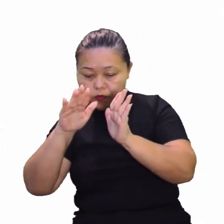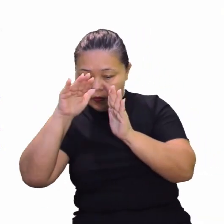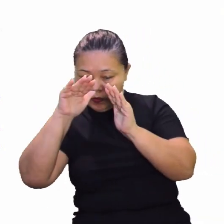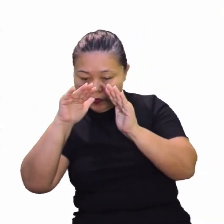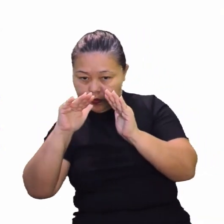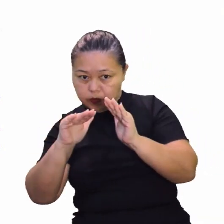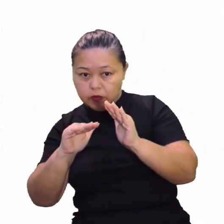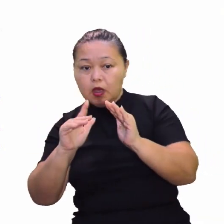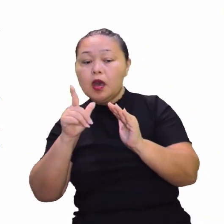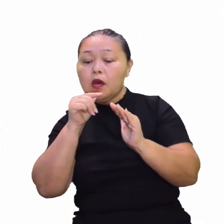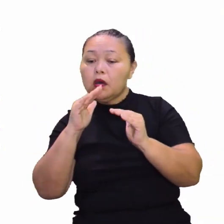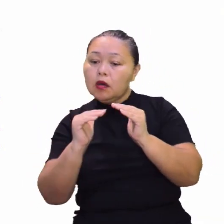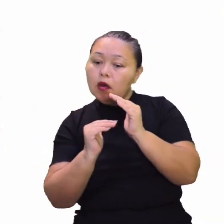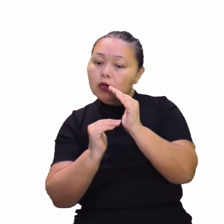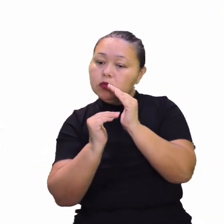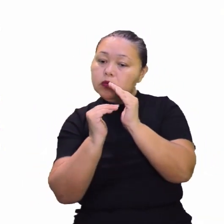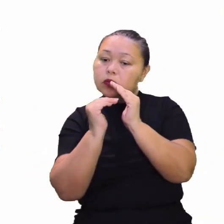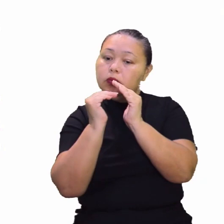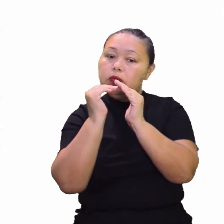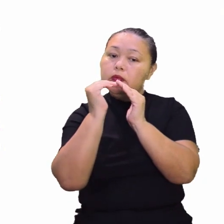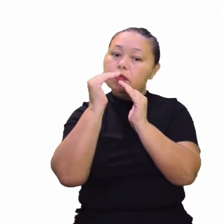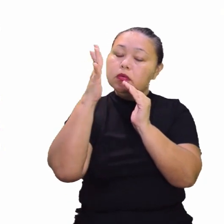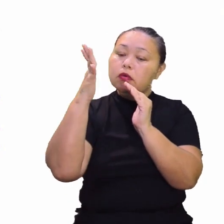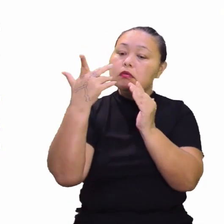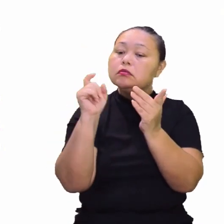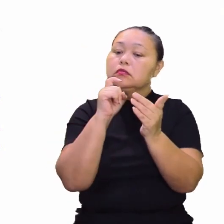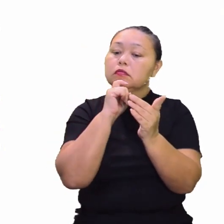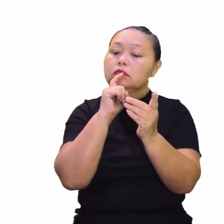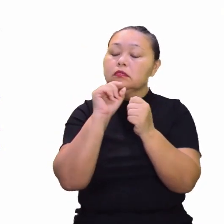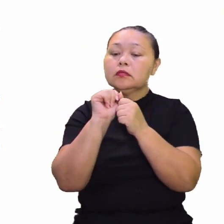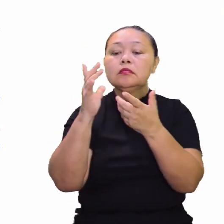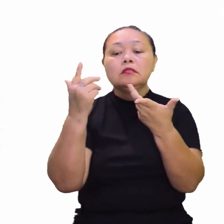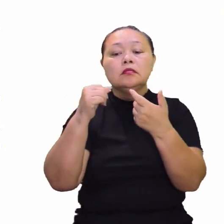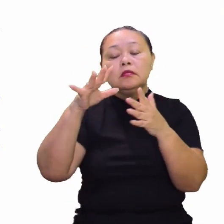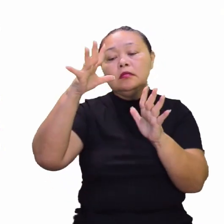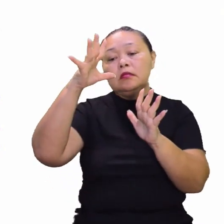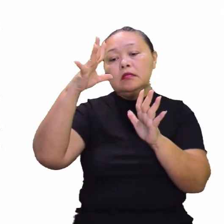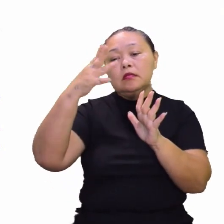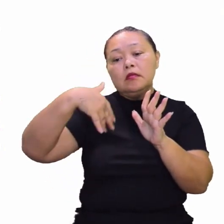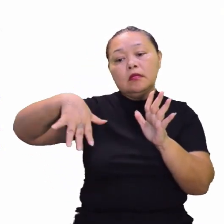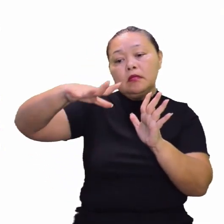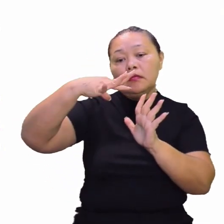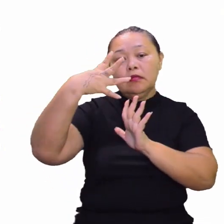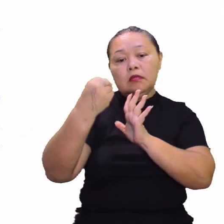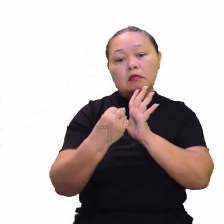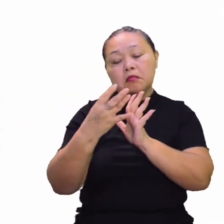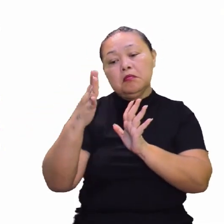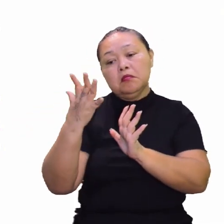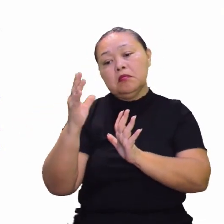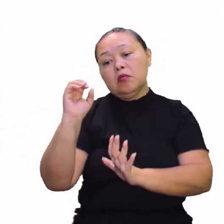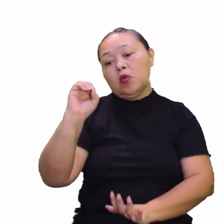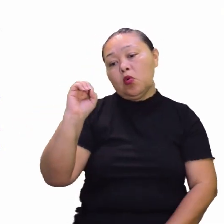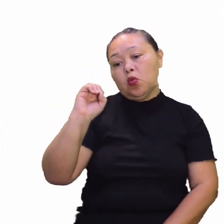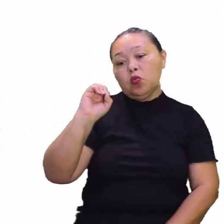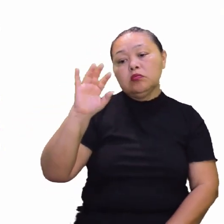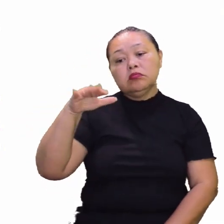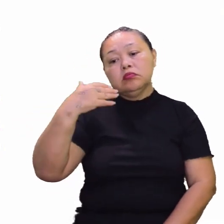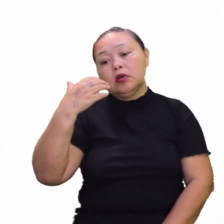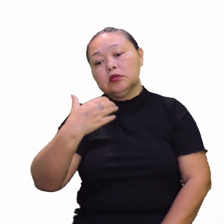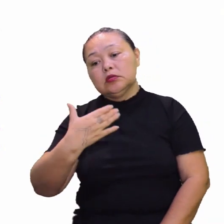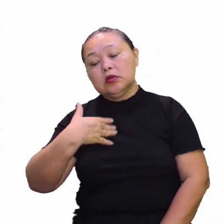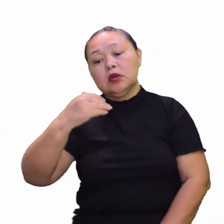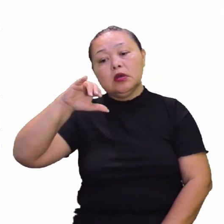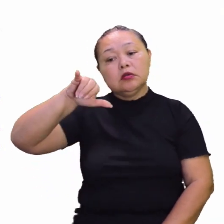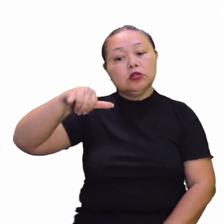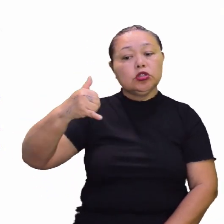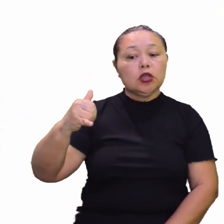águas altas é no período do inverno amazônico, que vai de lá depois de outubro, novembro, dezembro,